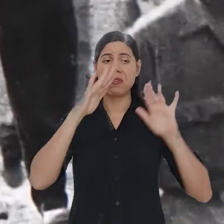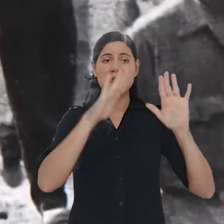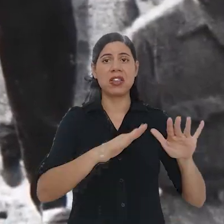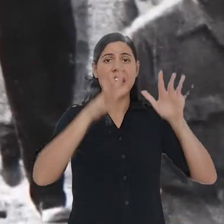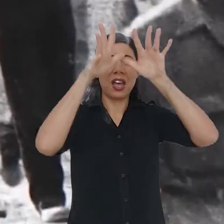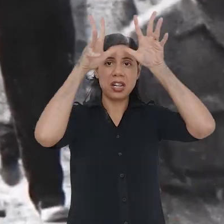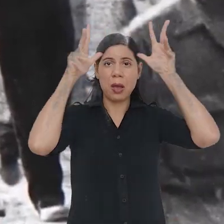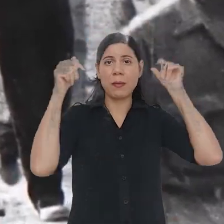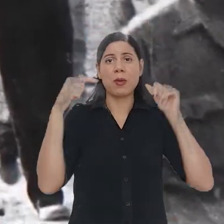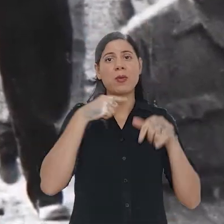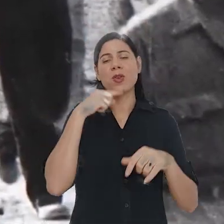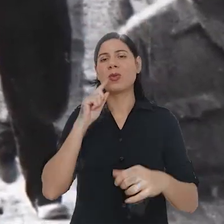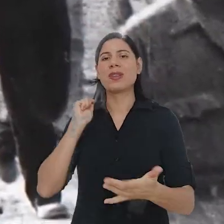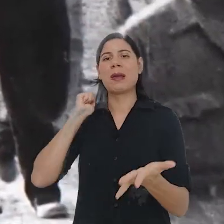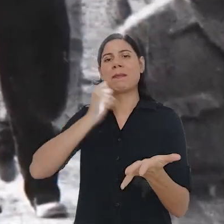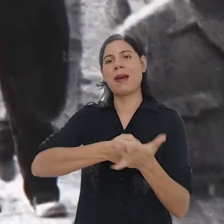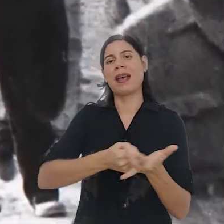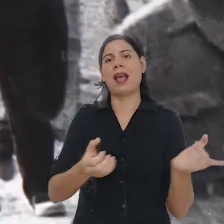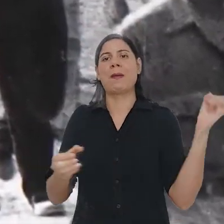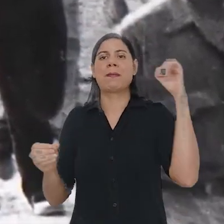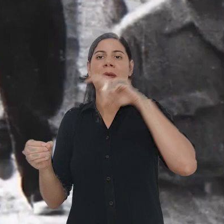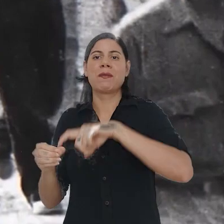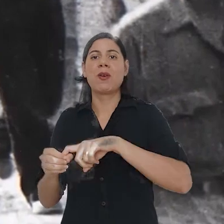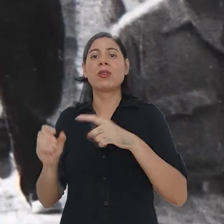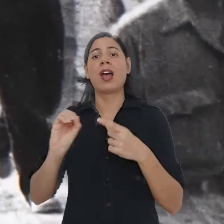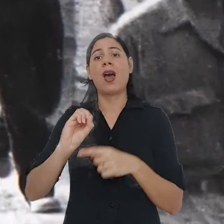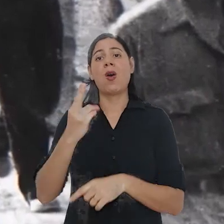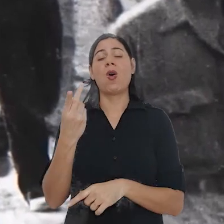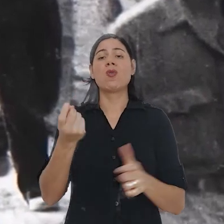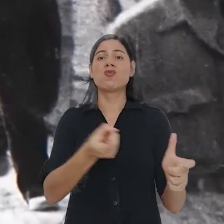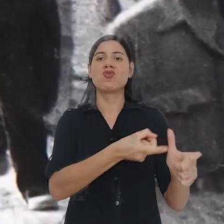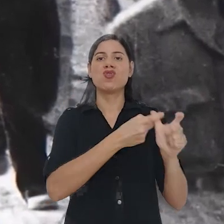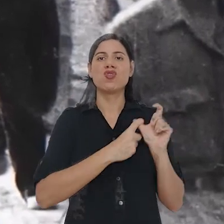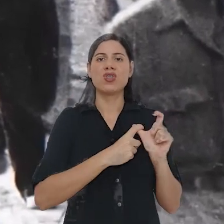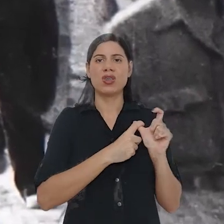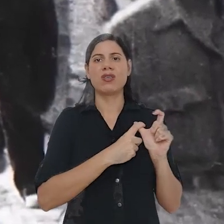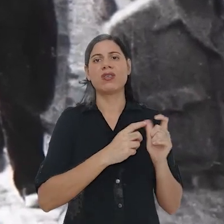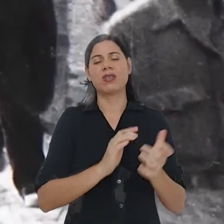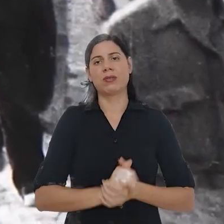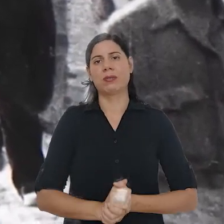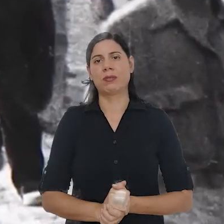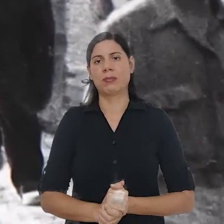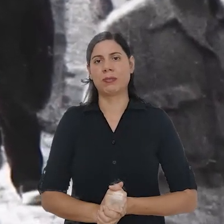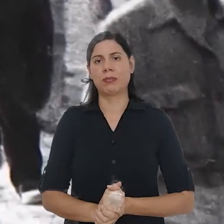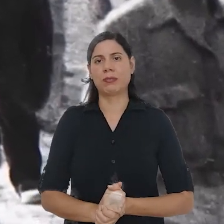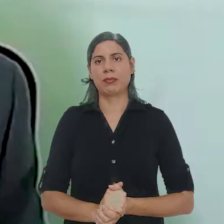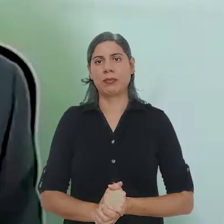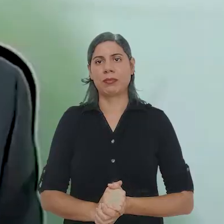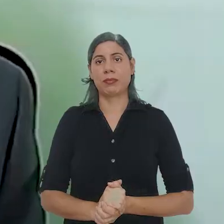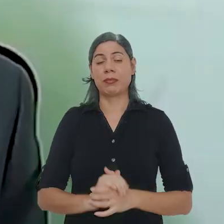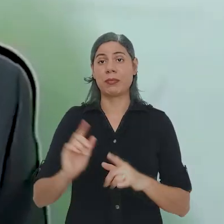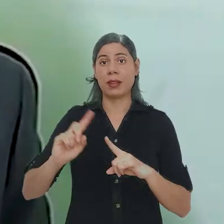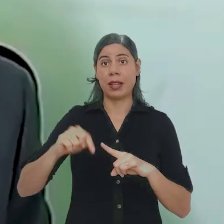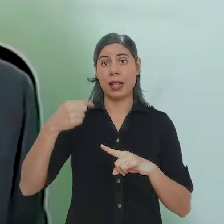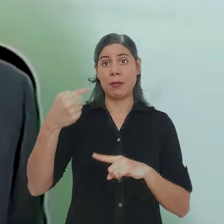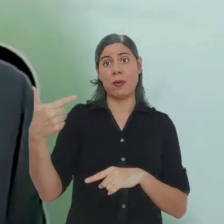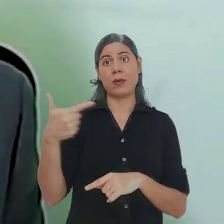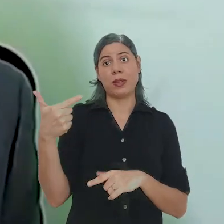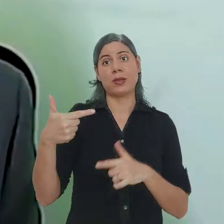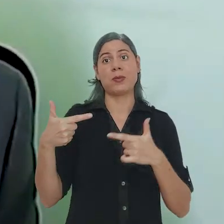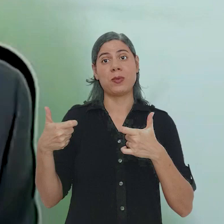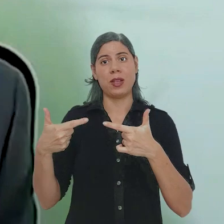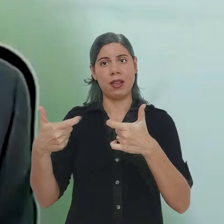por não terem dinheiro para pagar a viagem de volta ou porque estavam endividados com os seringalistas. Depois da Segunda